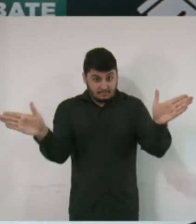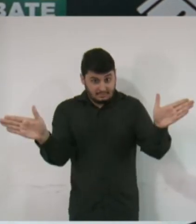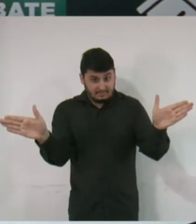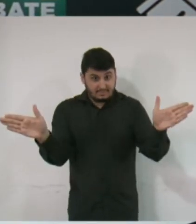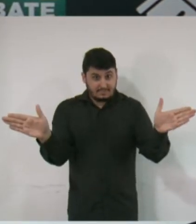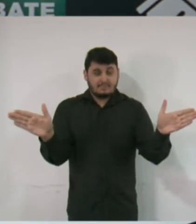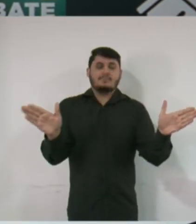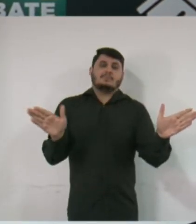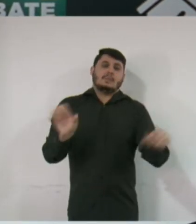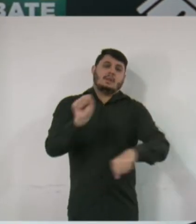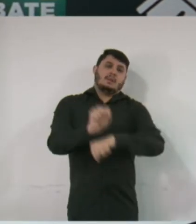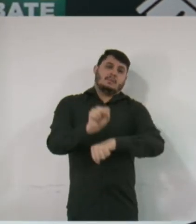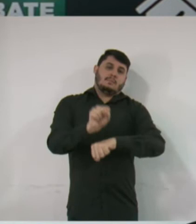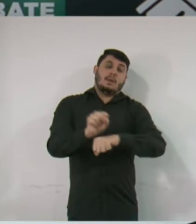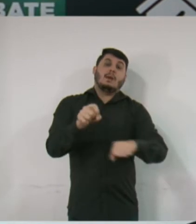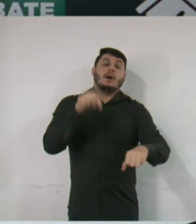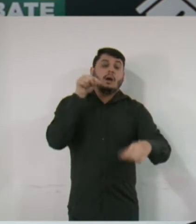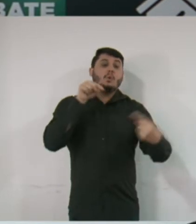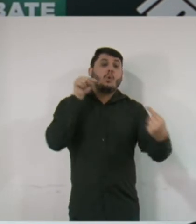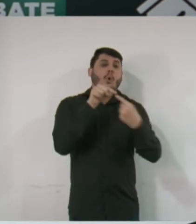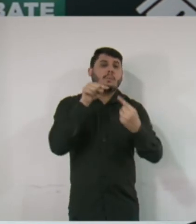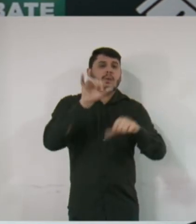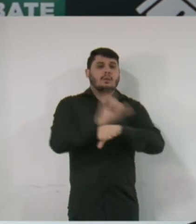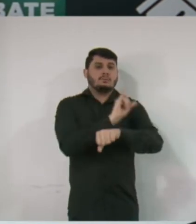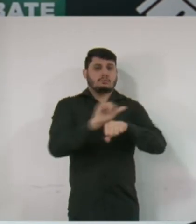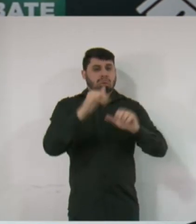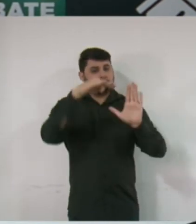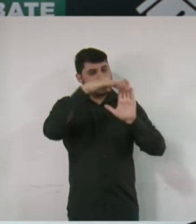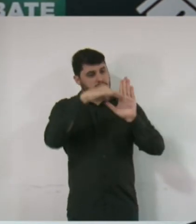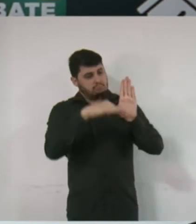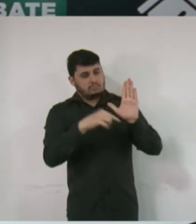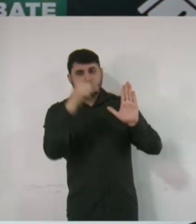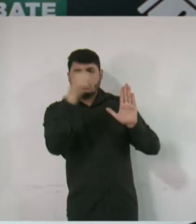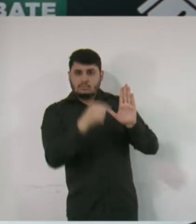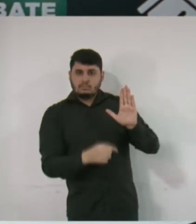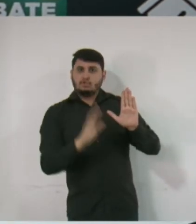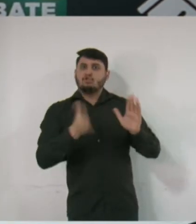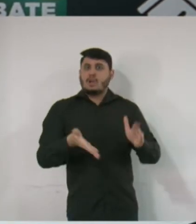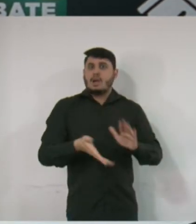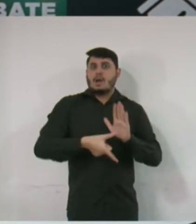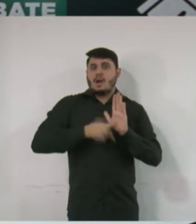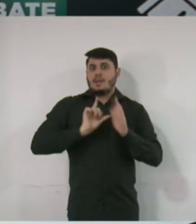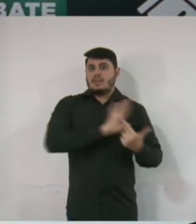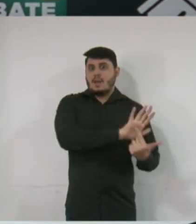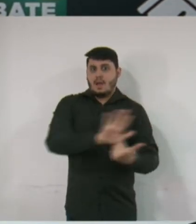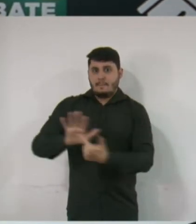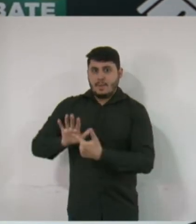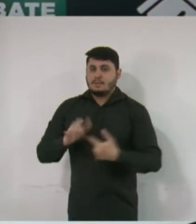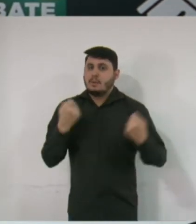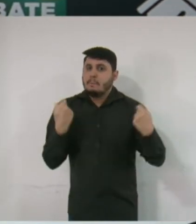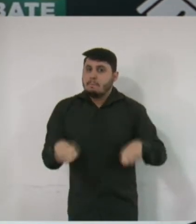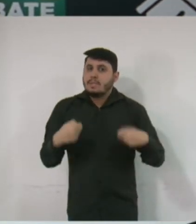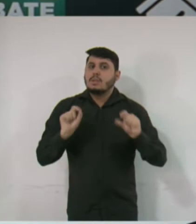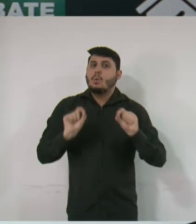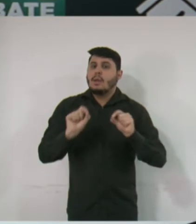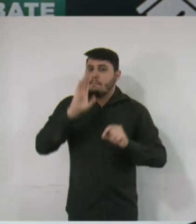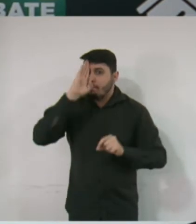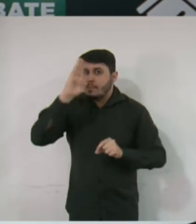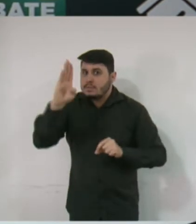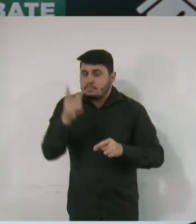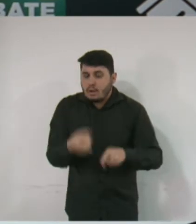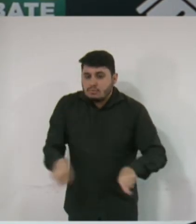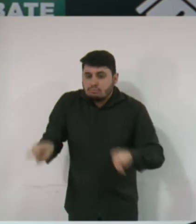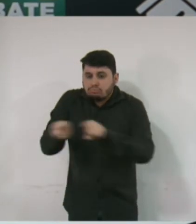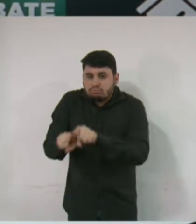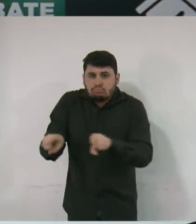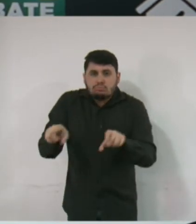acabou de descrever nesse plano de ação. O plano de ação, ele envolve ações integradas da Prefeitura de Caruaru, que são ações de